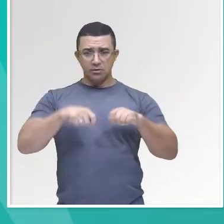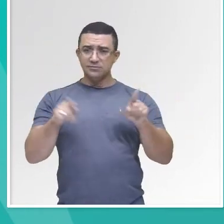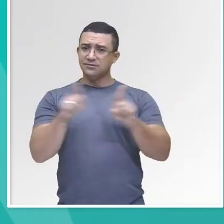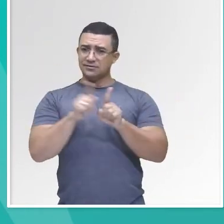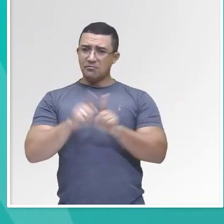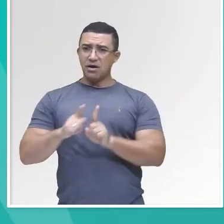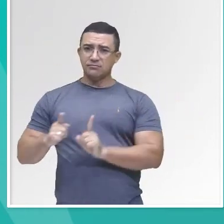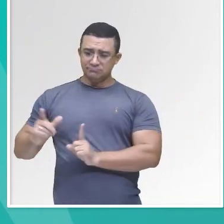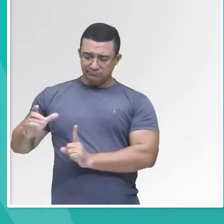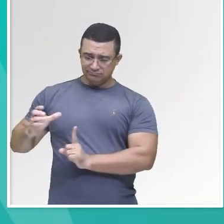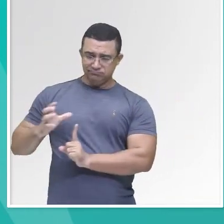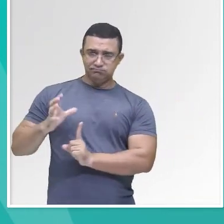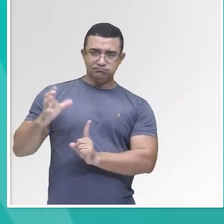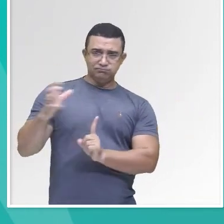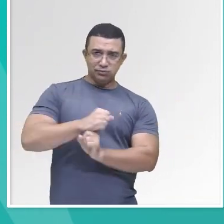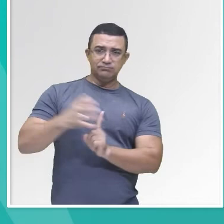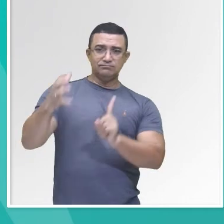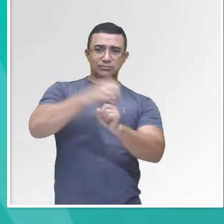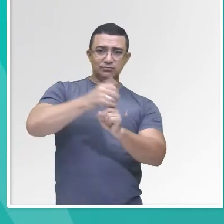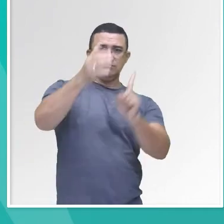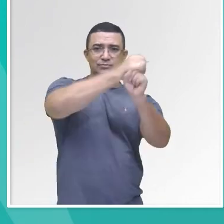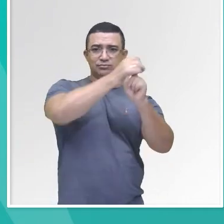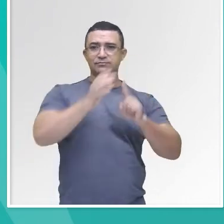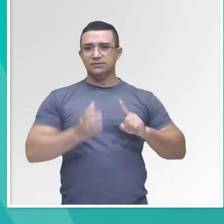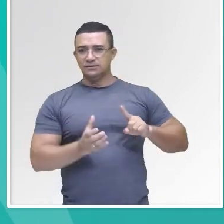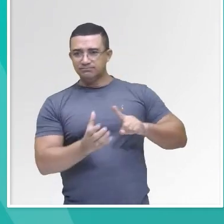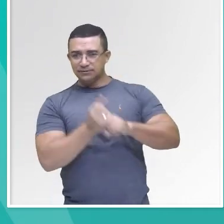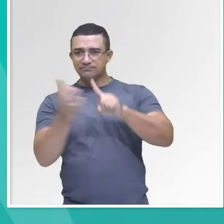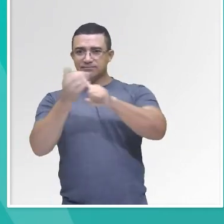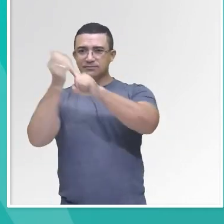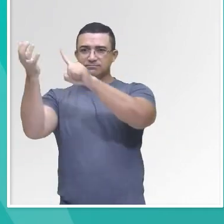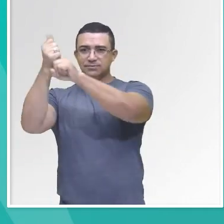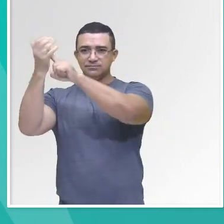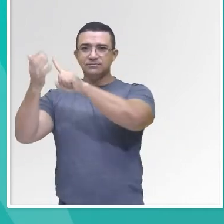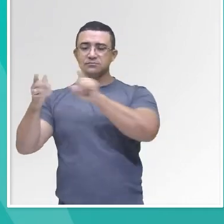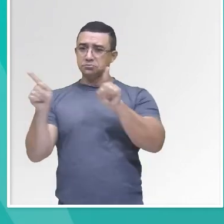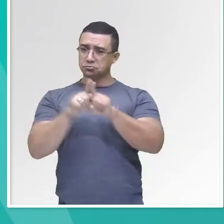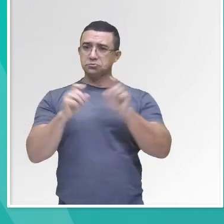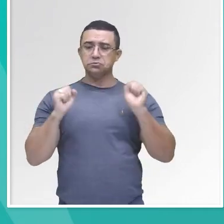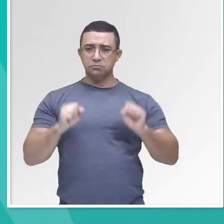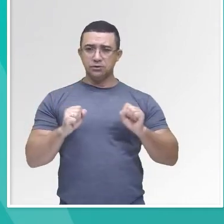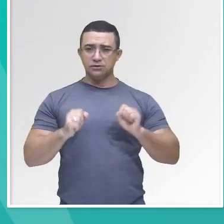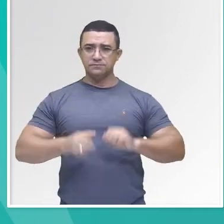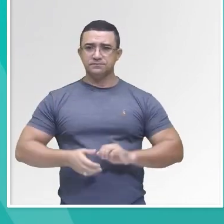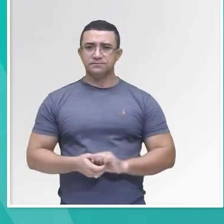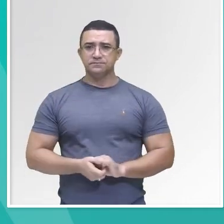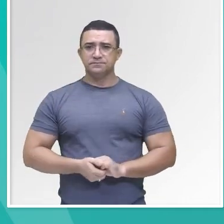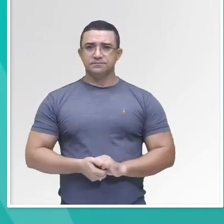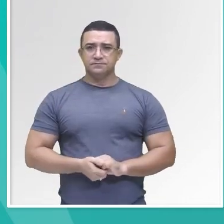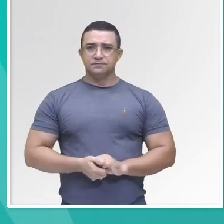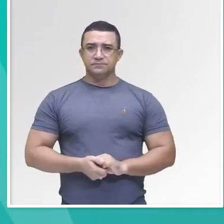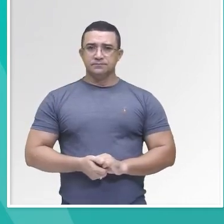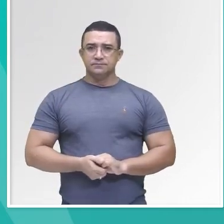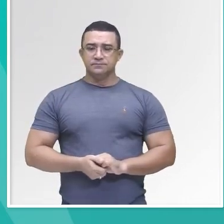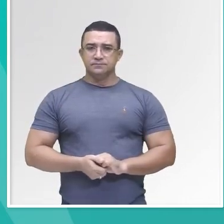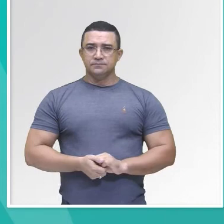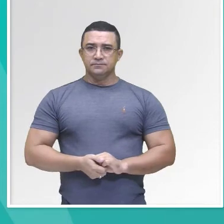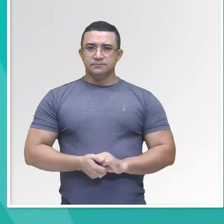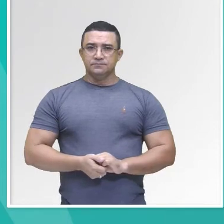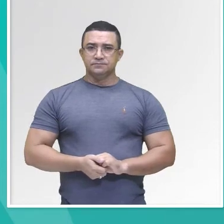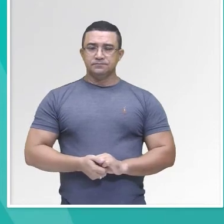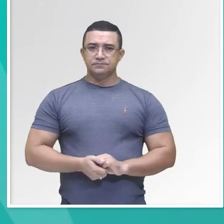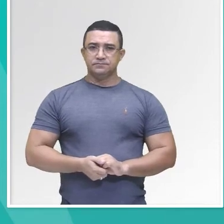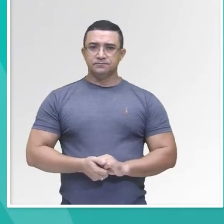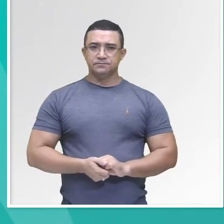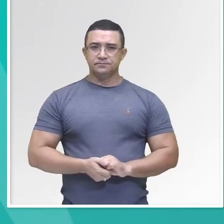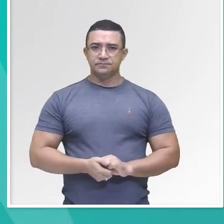mesma forma que se movimenta, tá? Então, o bispo nas diagonais. Por isso que eu falei para